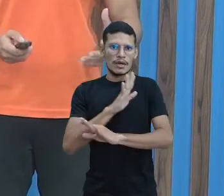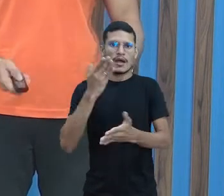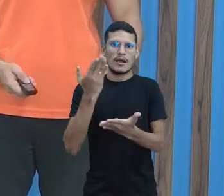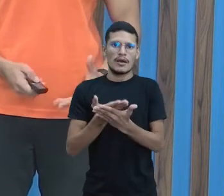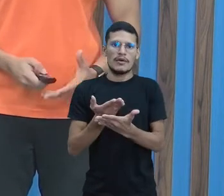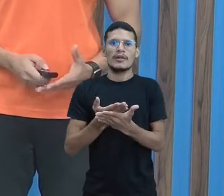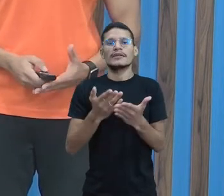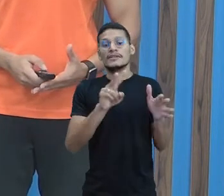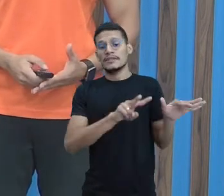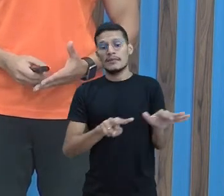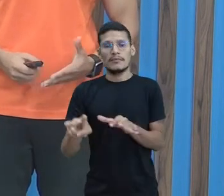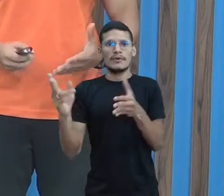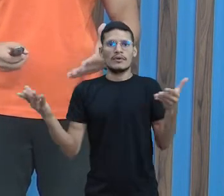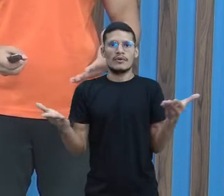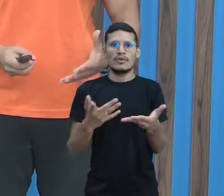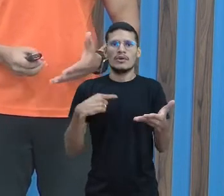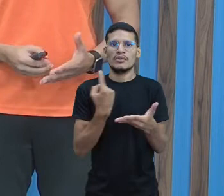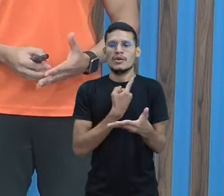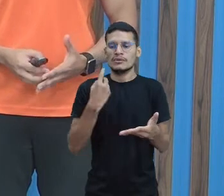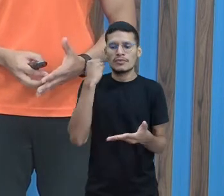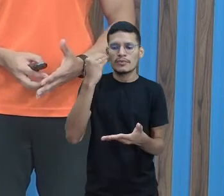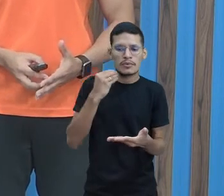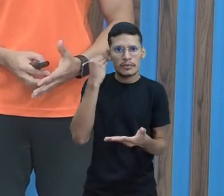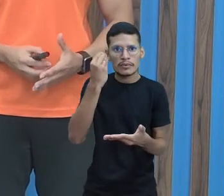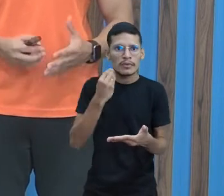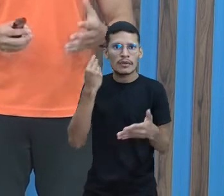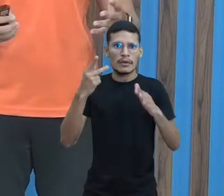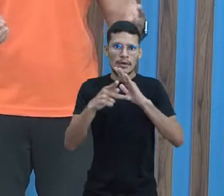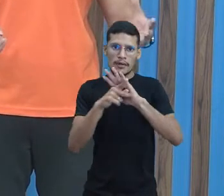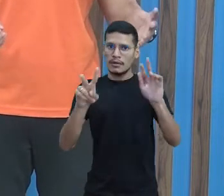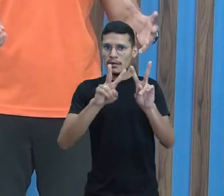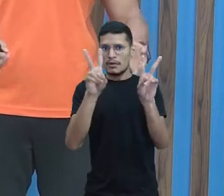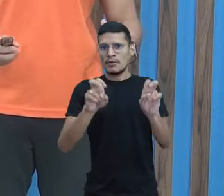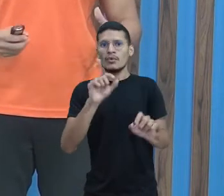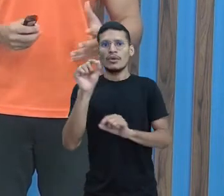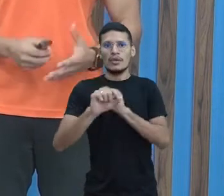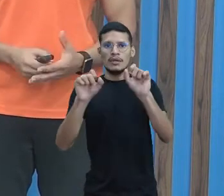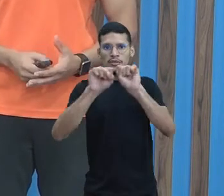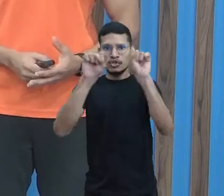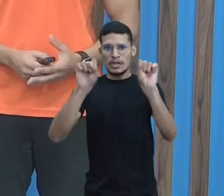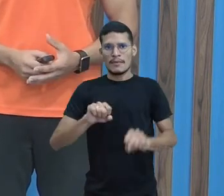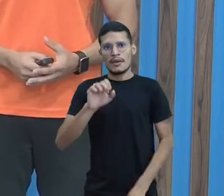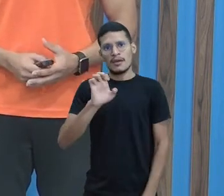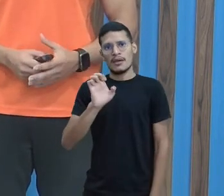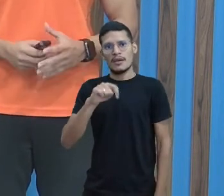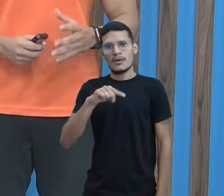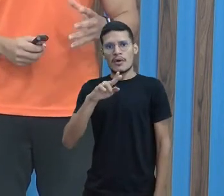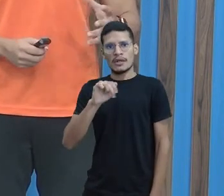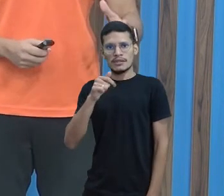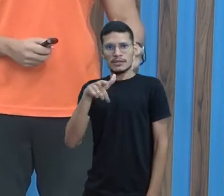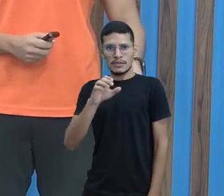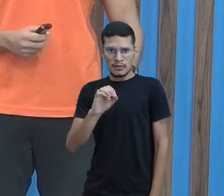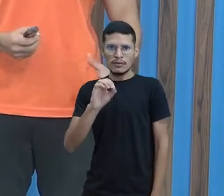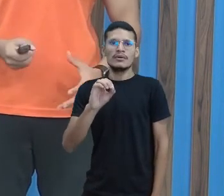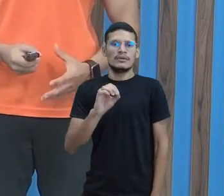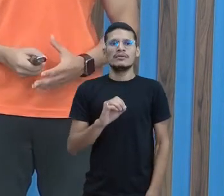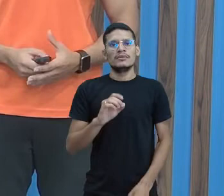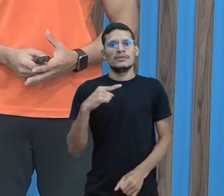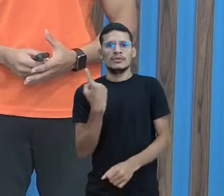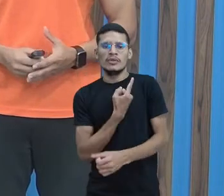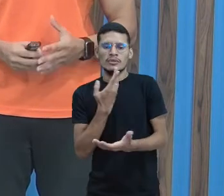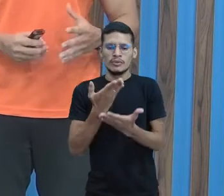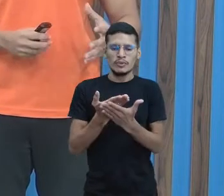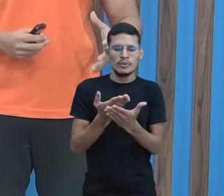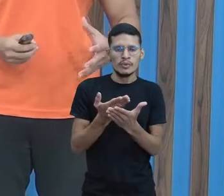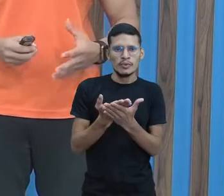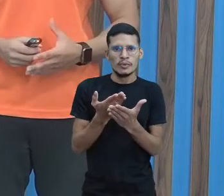Nessa semana estamos vivenciando aí os assuntos de sistema de equações, tá? Então vamos dar uma passadinha